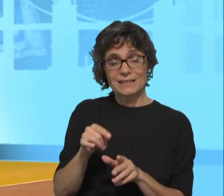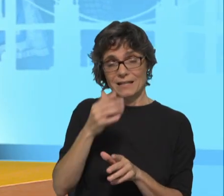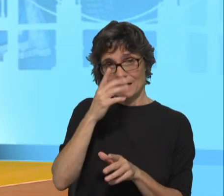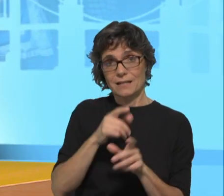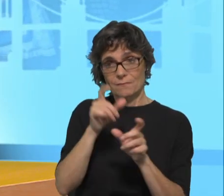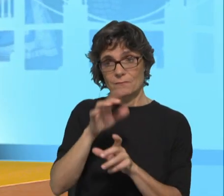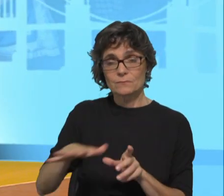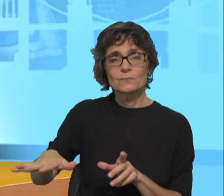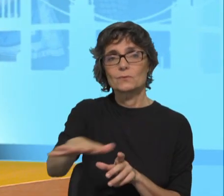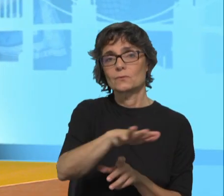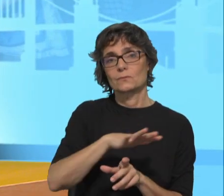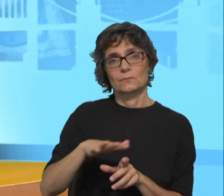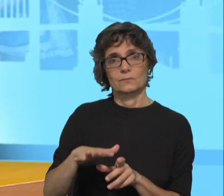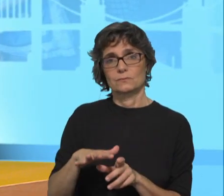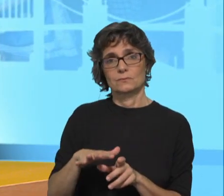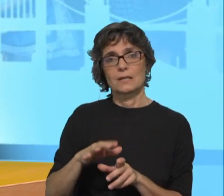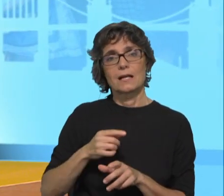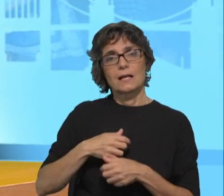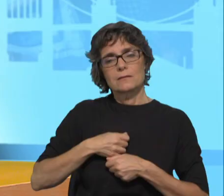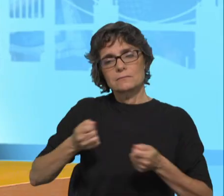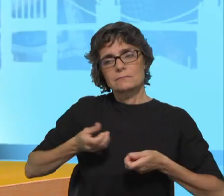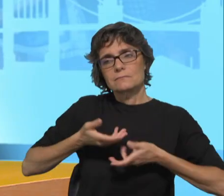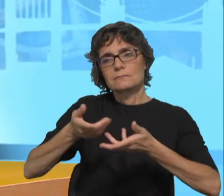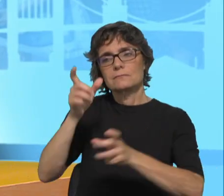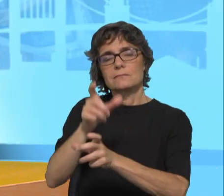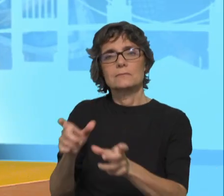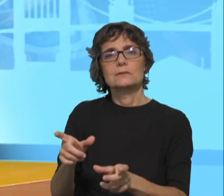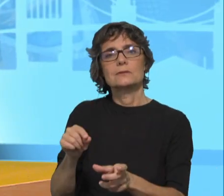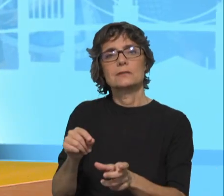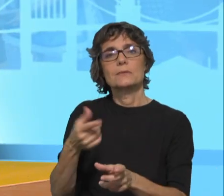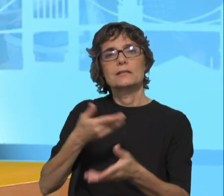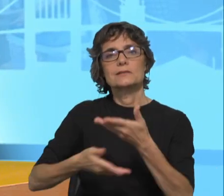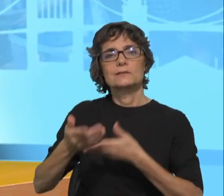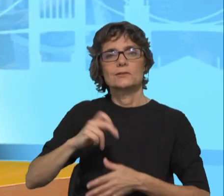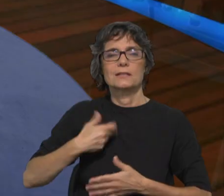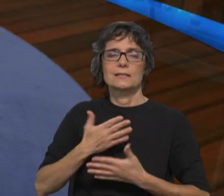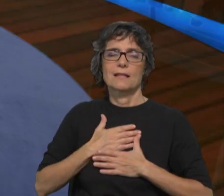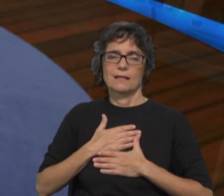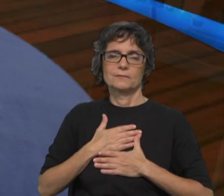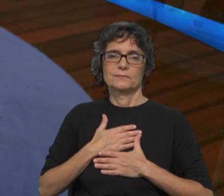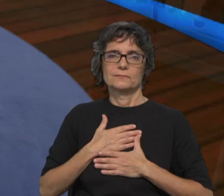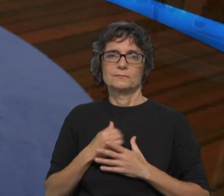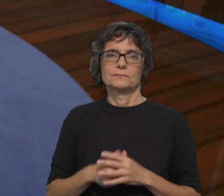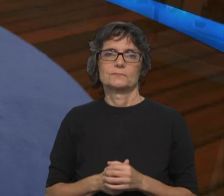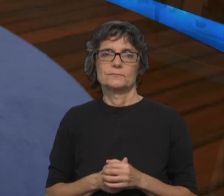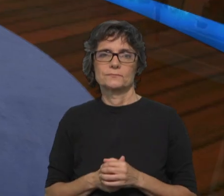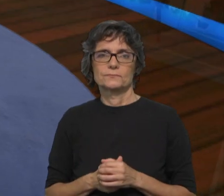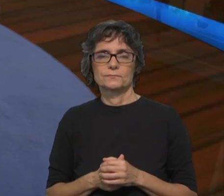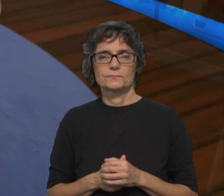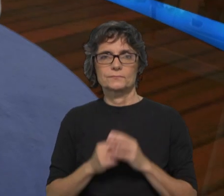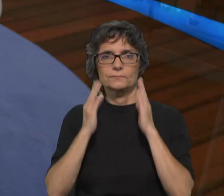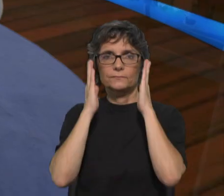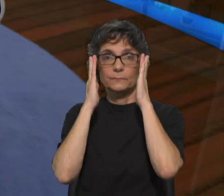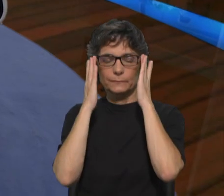para com o outro, que realiza em nós também esta comunhão e esta partilha. É